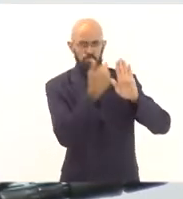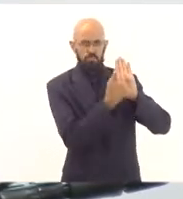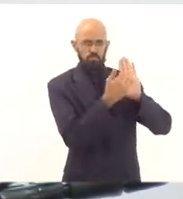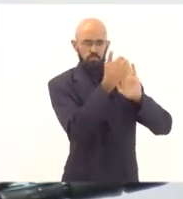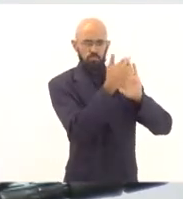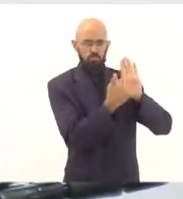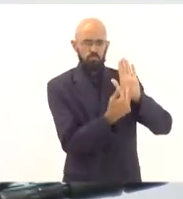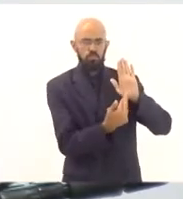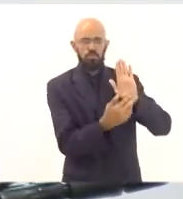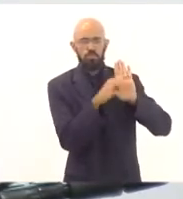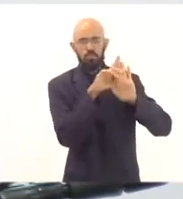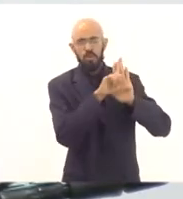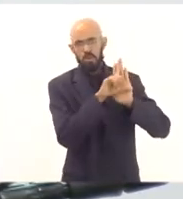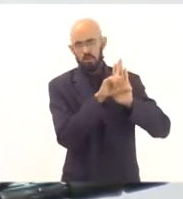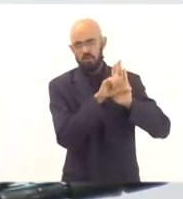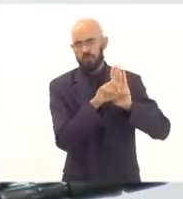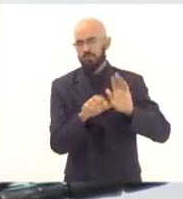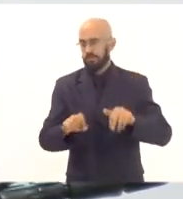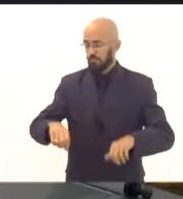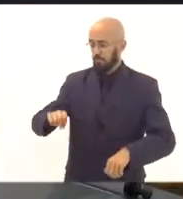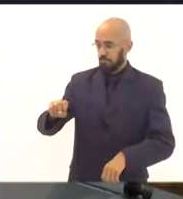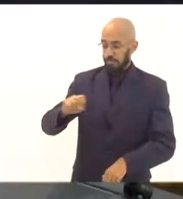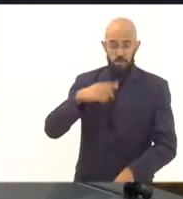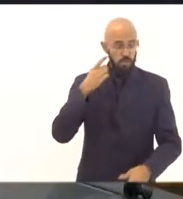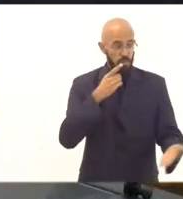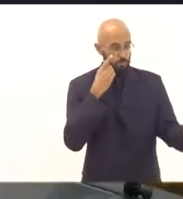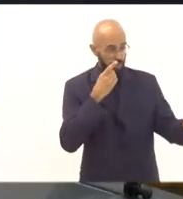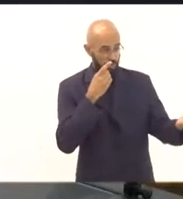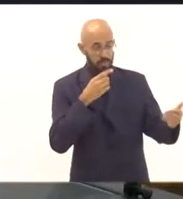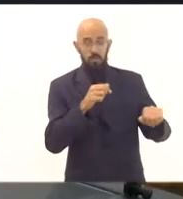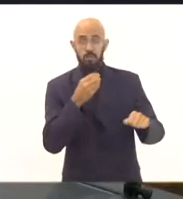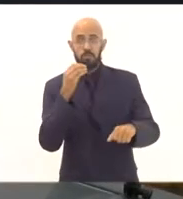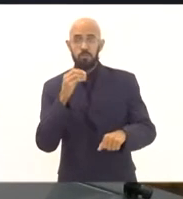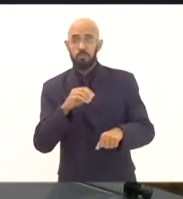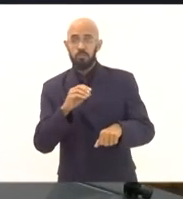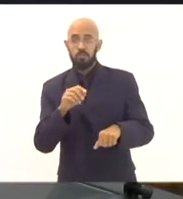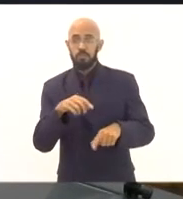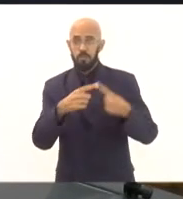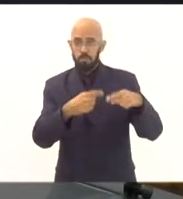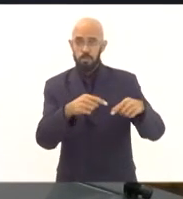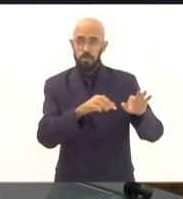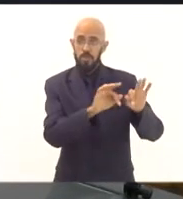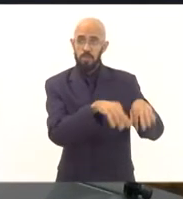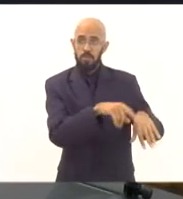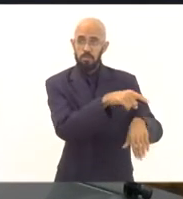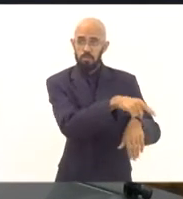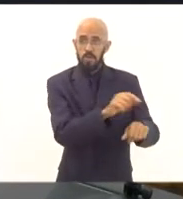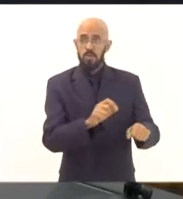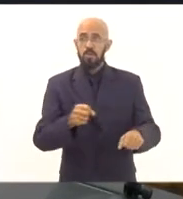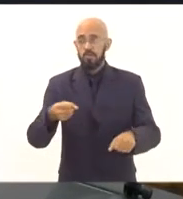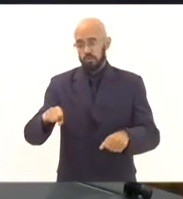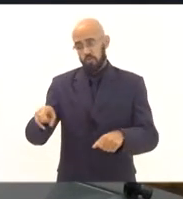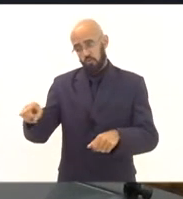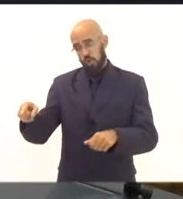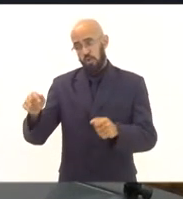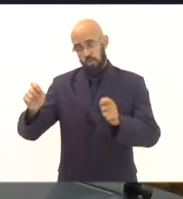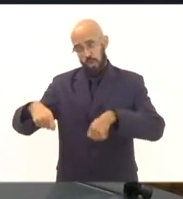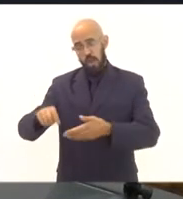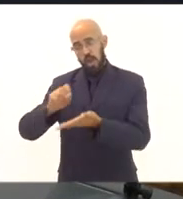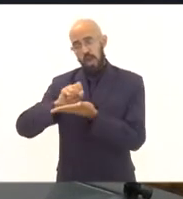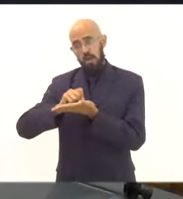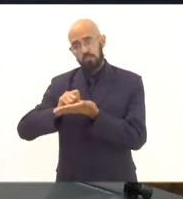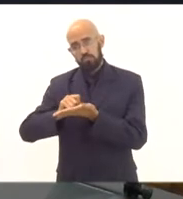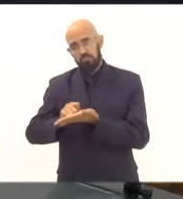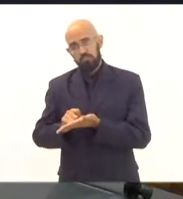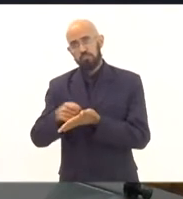só deixar a doutora Carolina terminar E aí se o senhor puder anotar essa pergunta porque vai